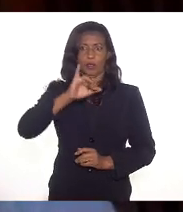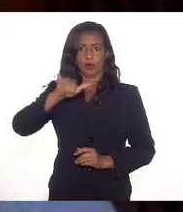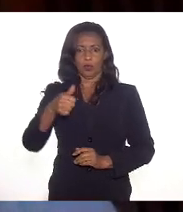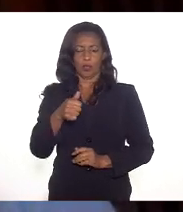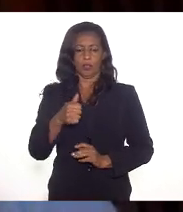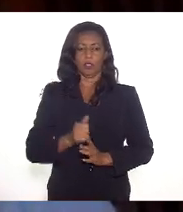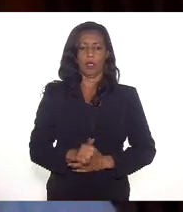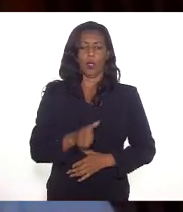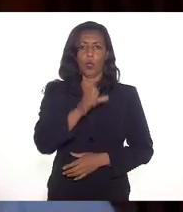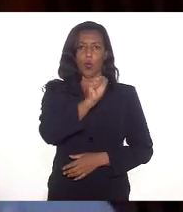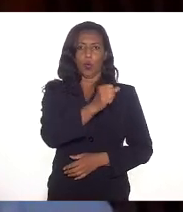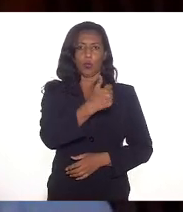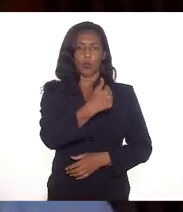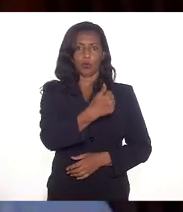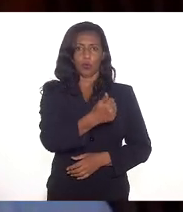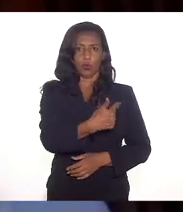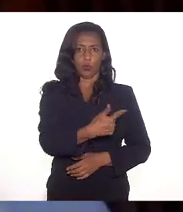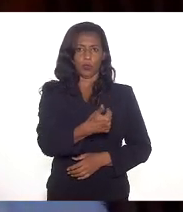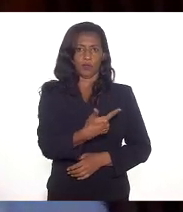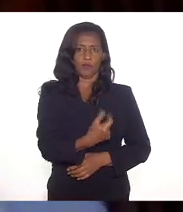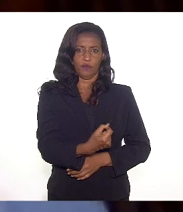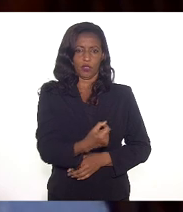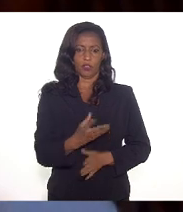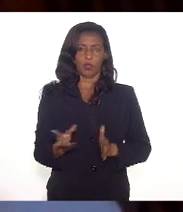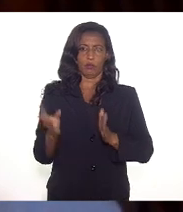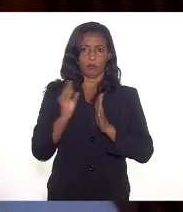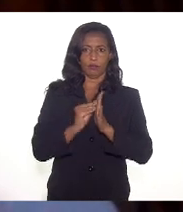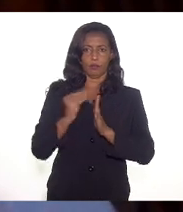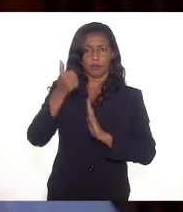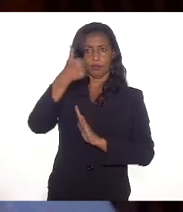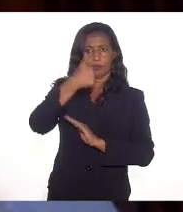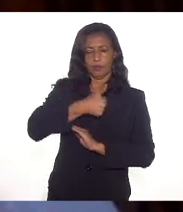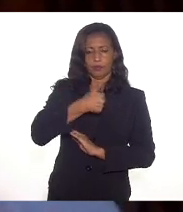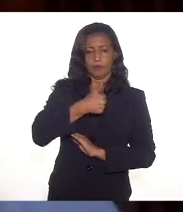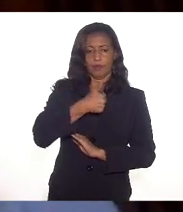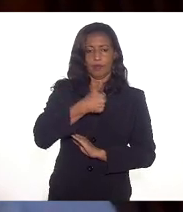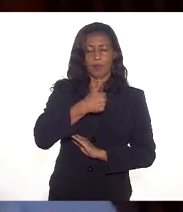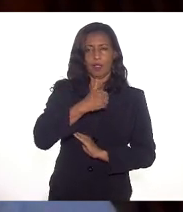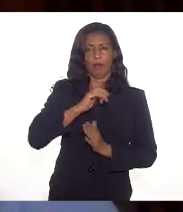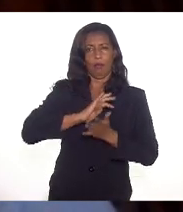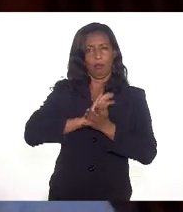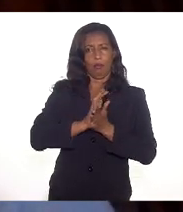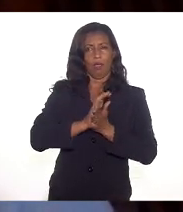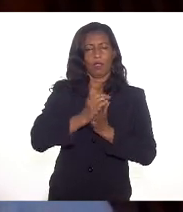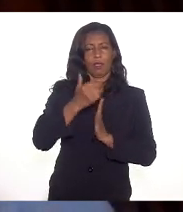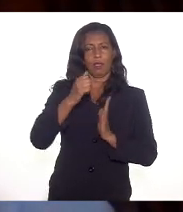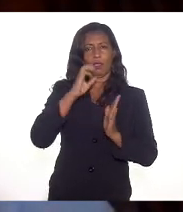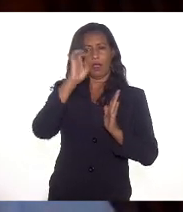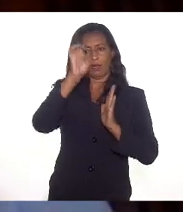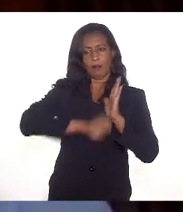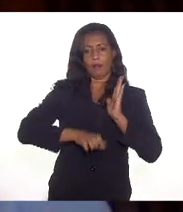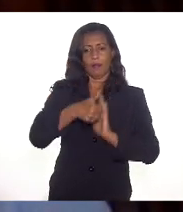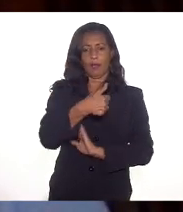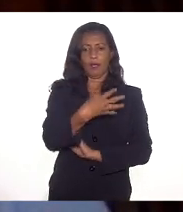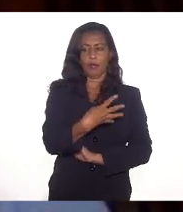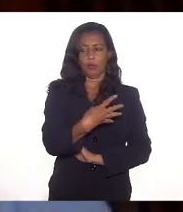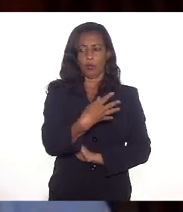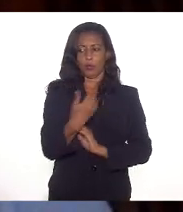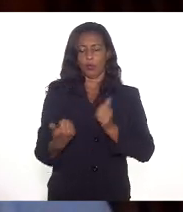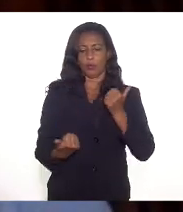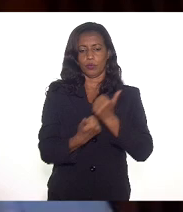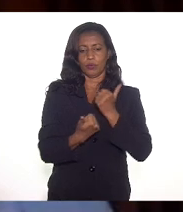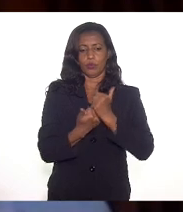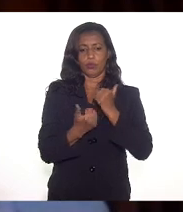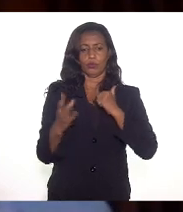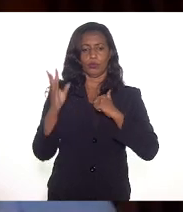das emendas 8, 12 e 20, pela emenda 1 da CCJ, pela prejudicabilidade da emenda 14, pela aprovação com subemenda